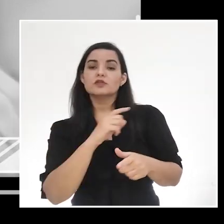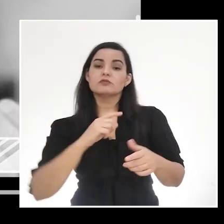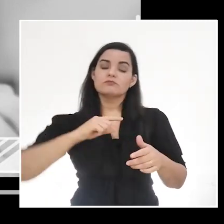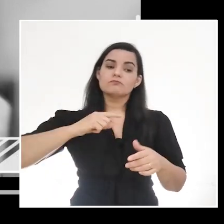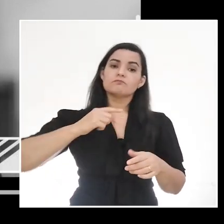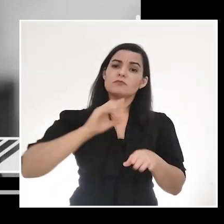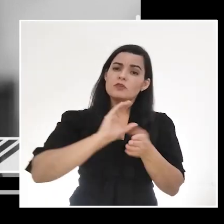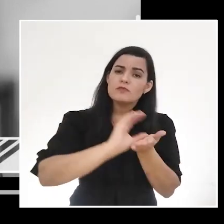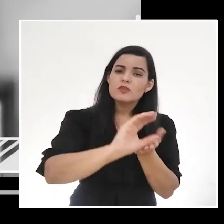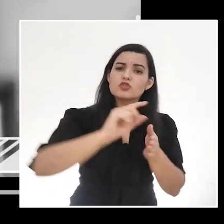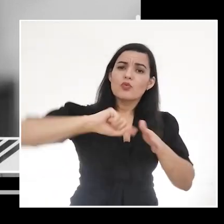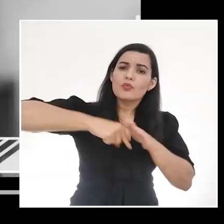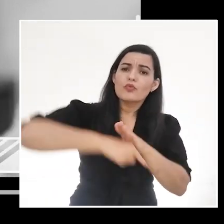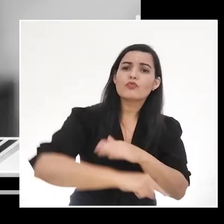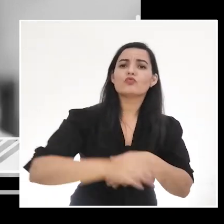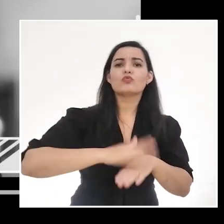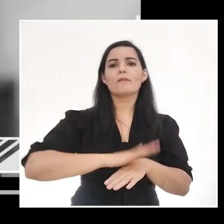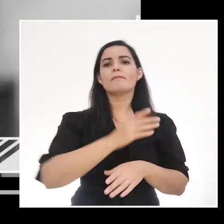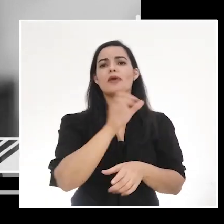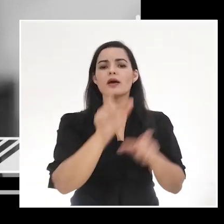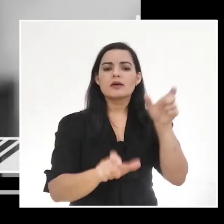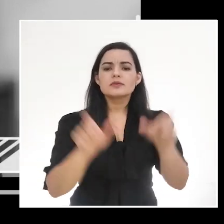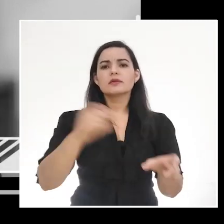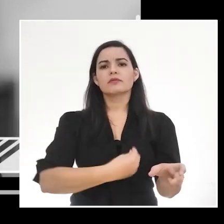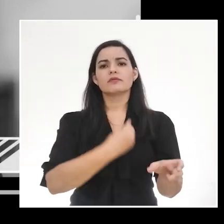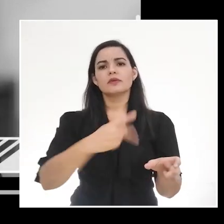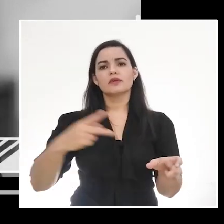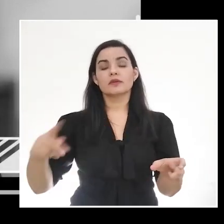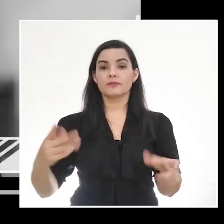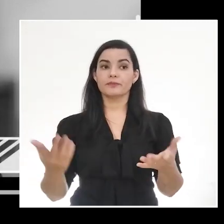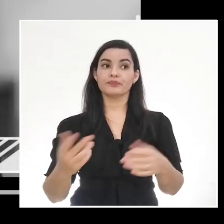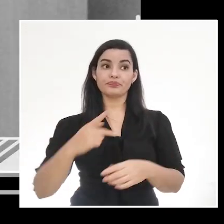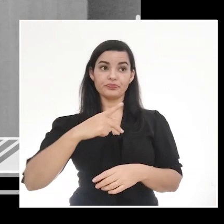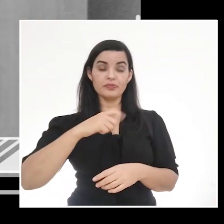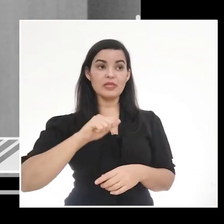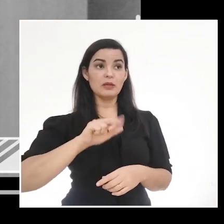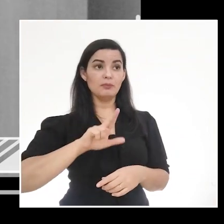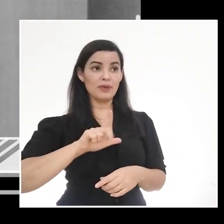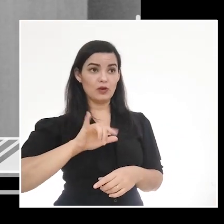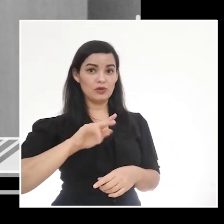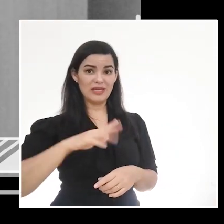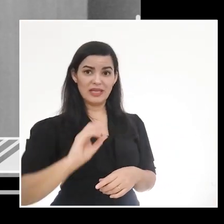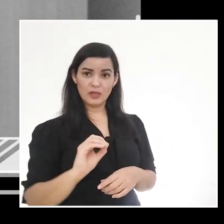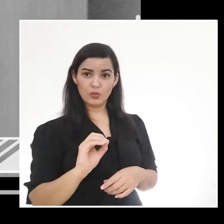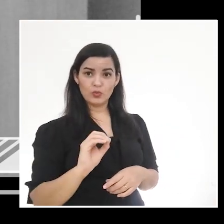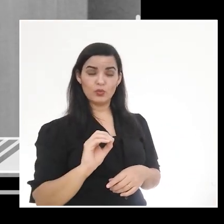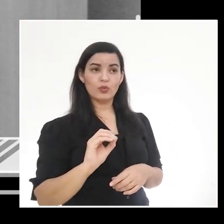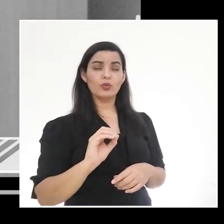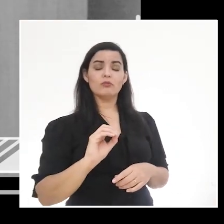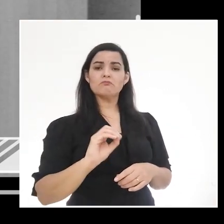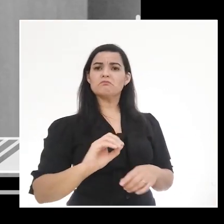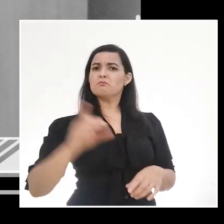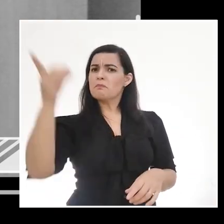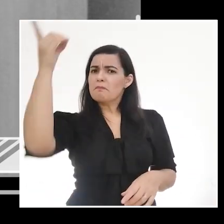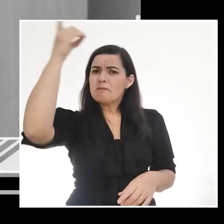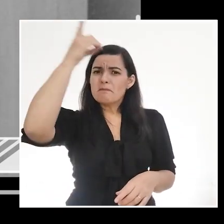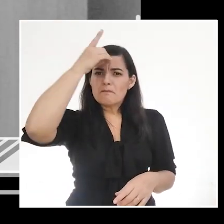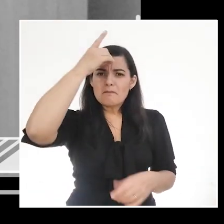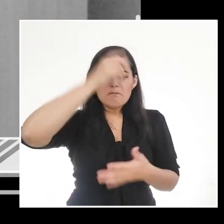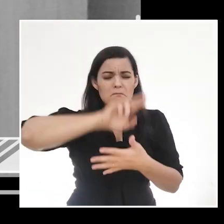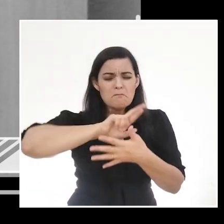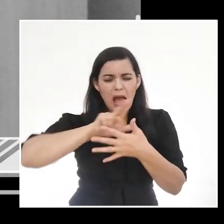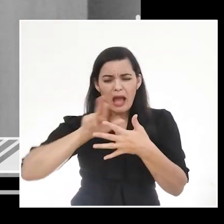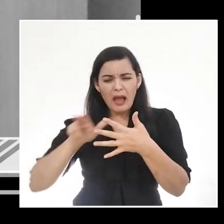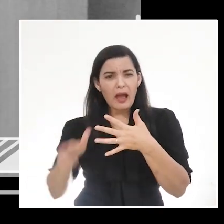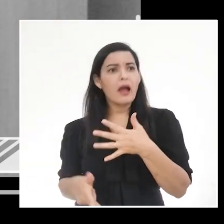tendo nossas dificuldades, a investir na vida das pessoas com mais profundidade. O Paulinho é uma pessoa